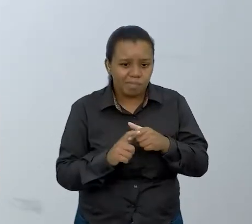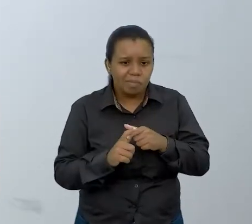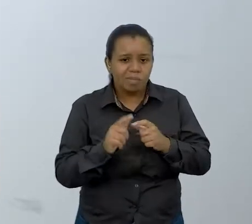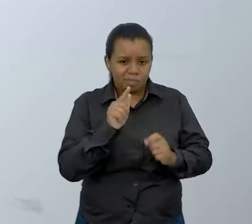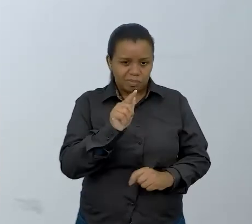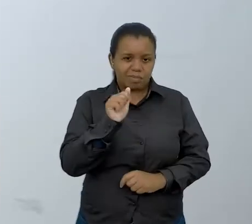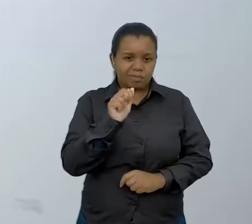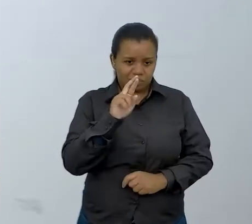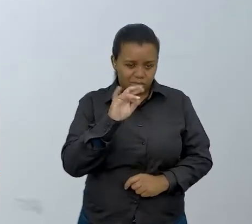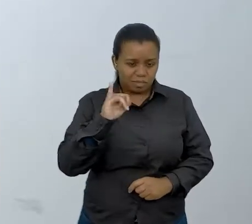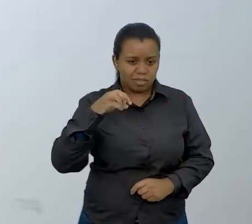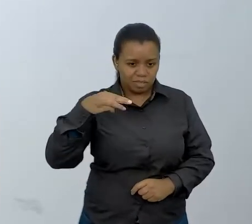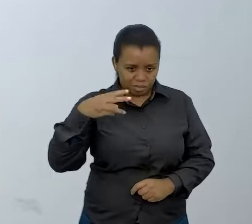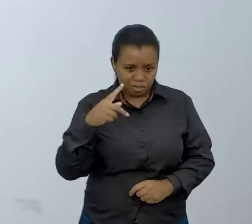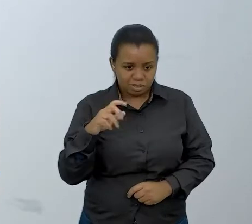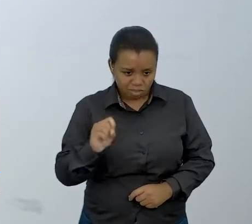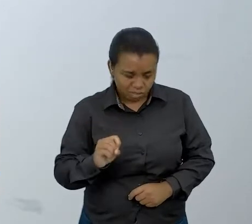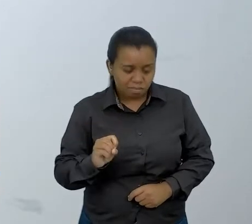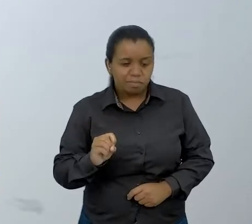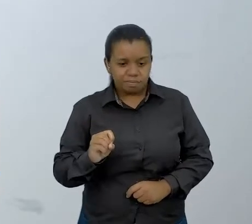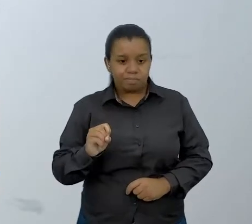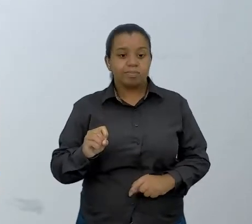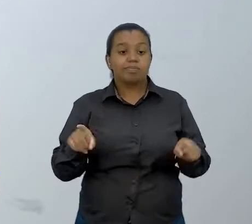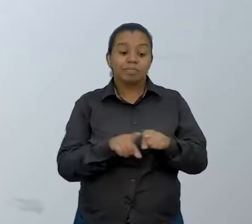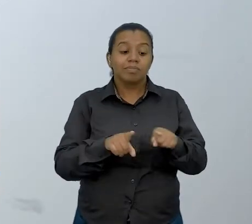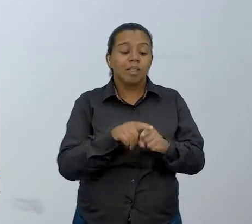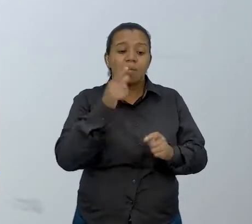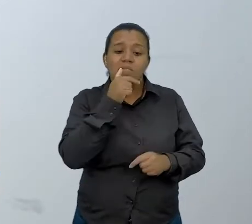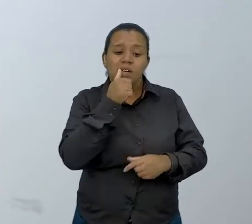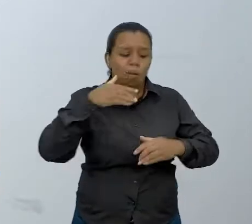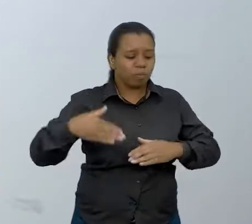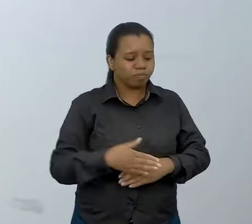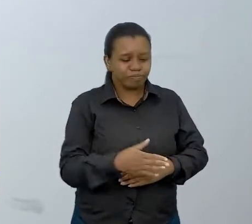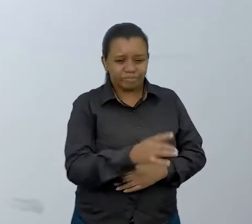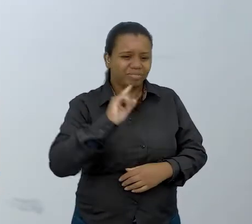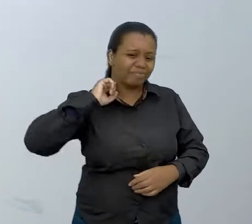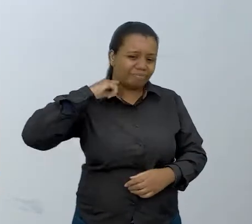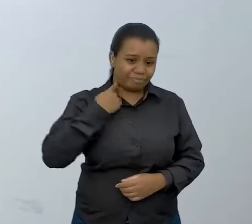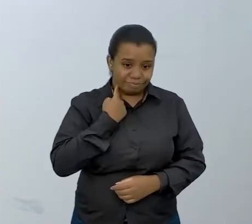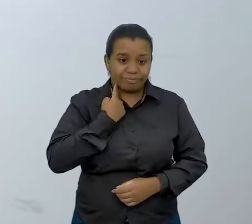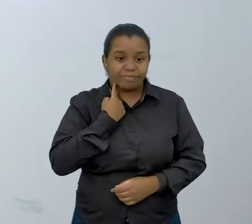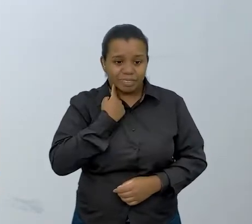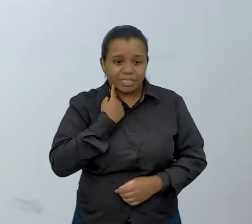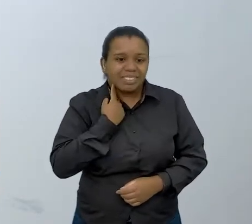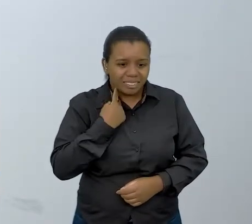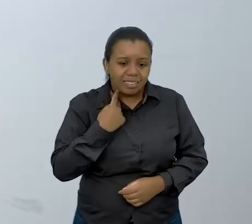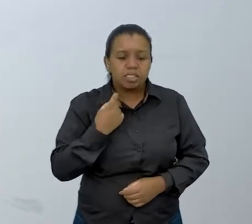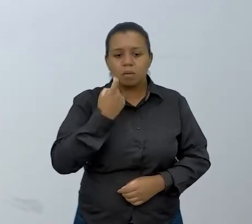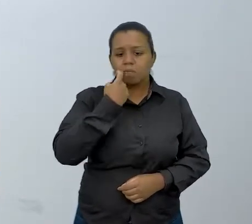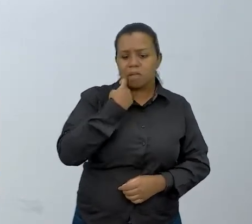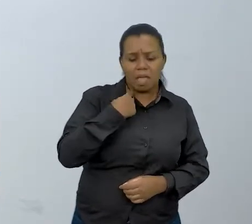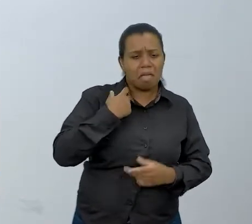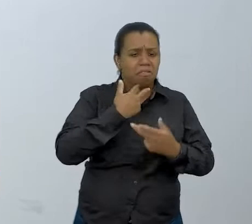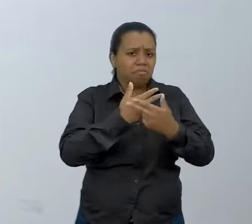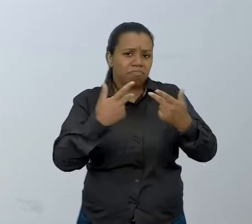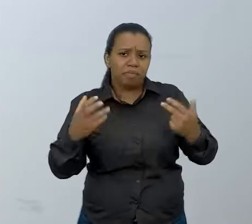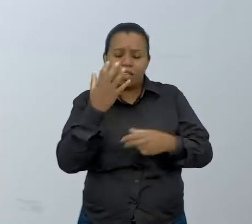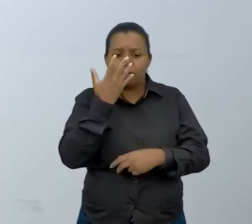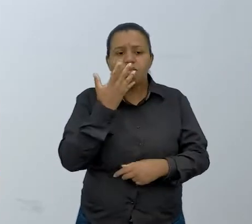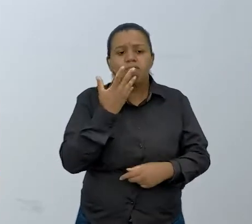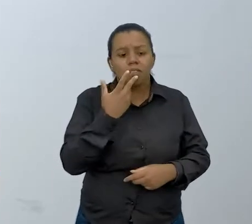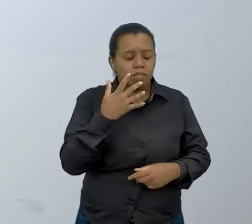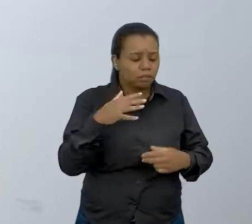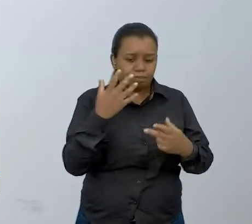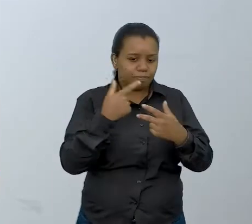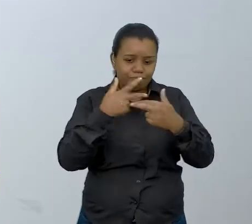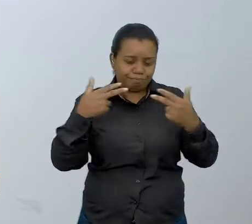hidrelétricas que acabam gerando poluição nos rios, consequentemente afetam os animais e vão afetar as pessoas também.